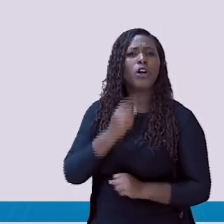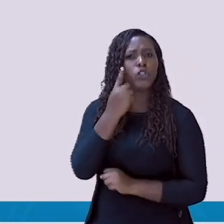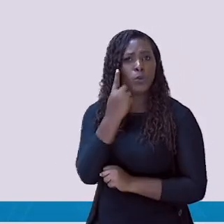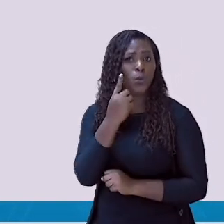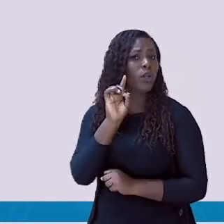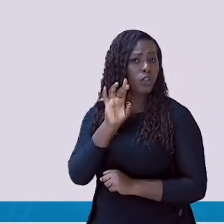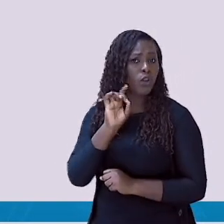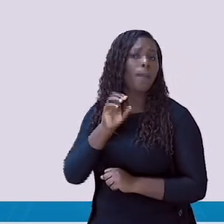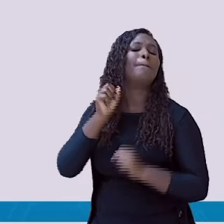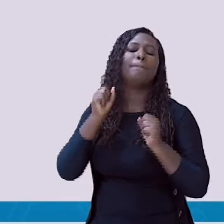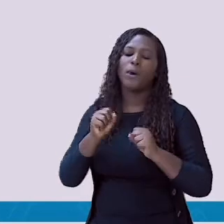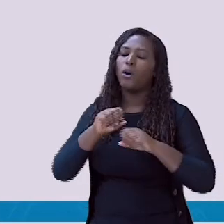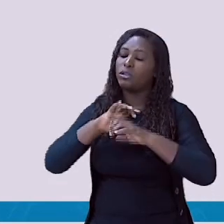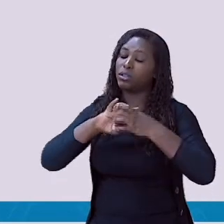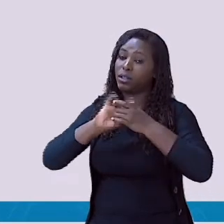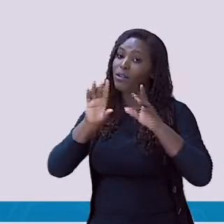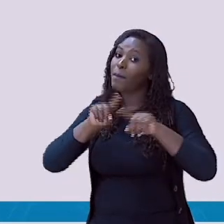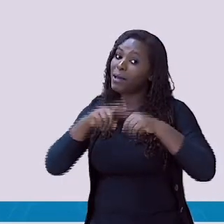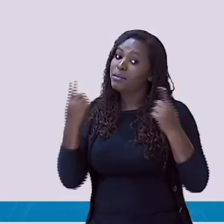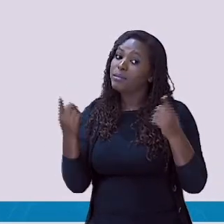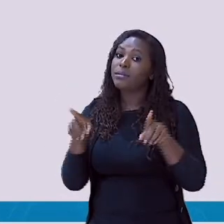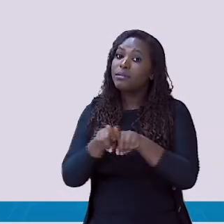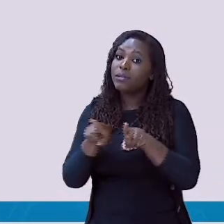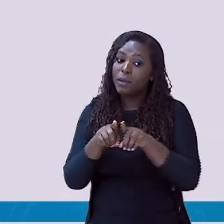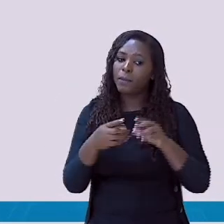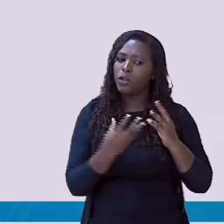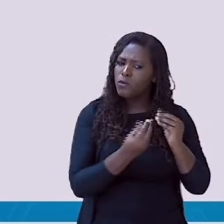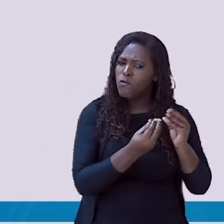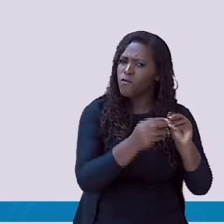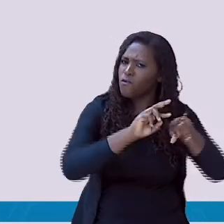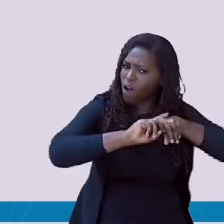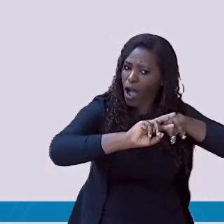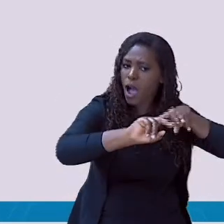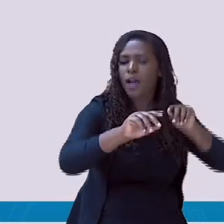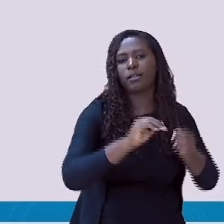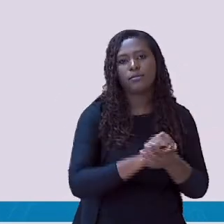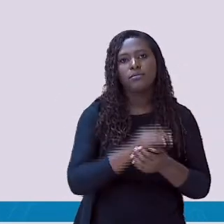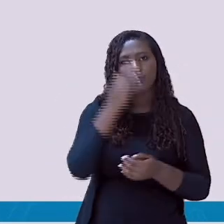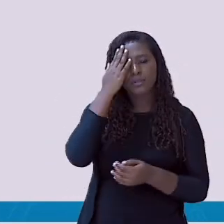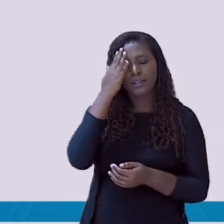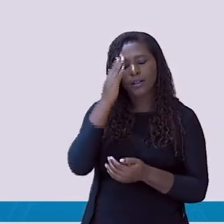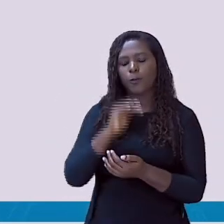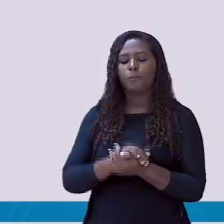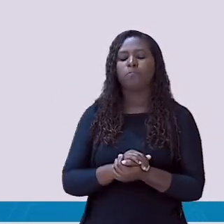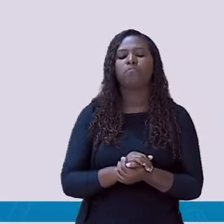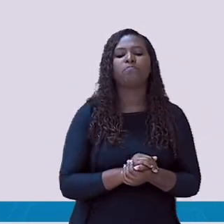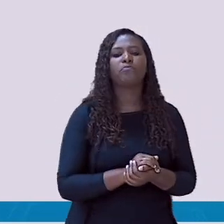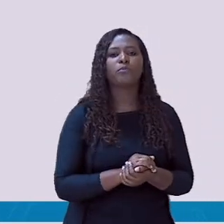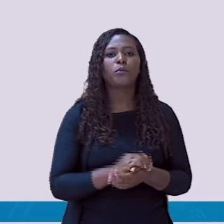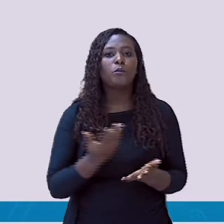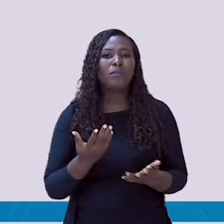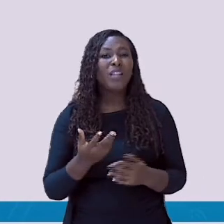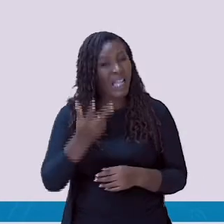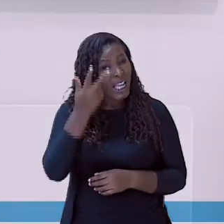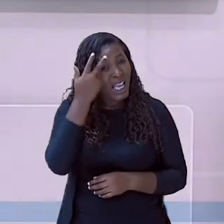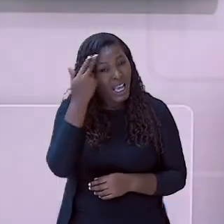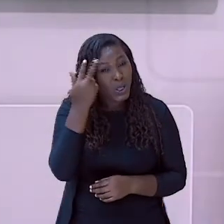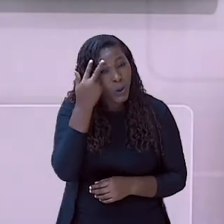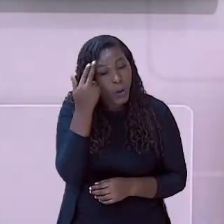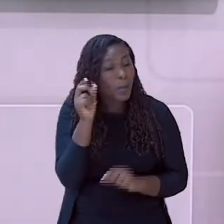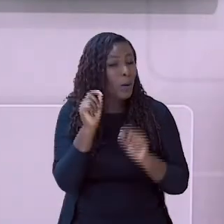ao qual estamos falando, ok? E a entrevista geralmente é em linguagem oral, geralmente a entrevista